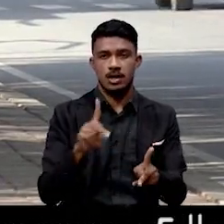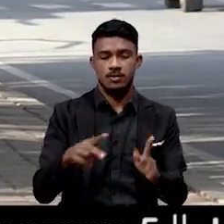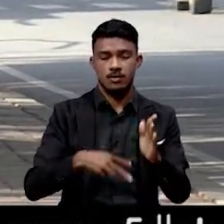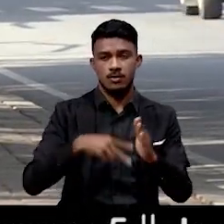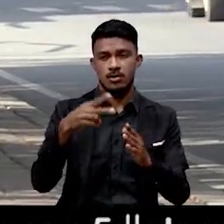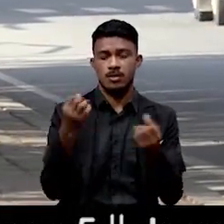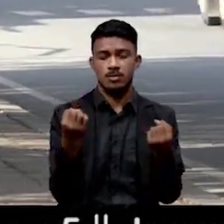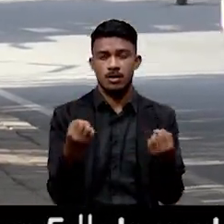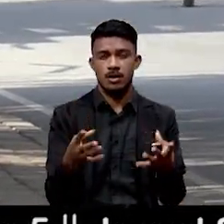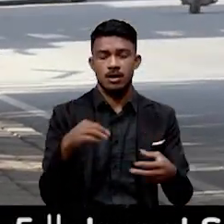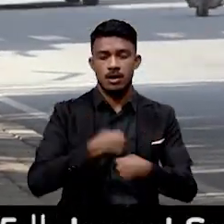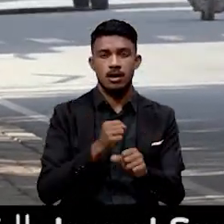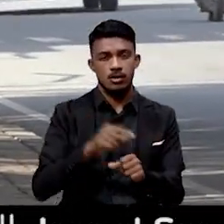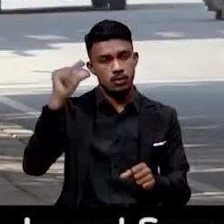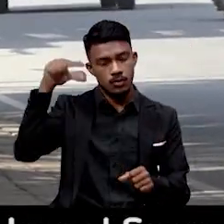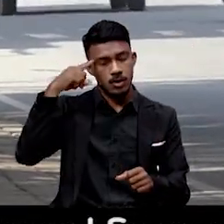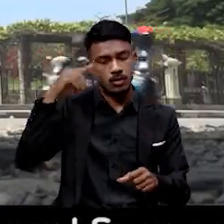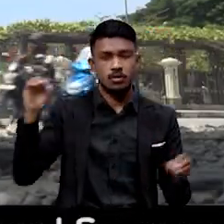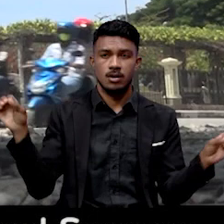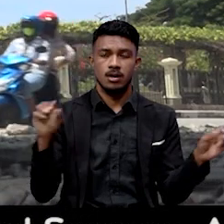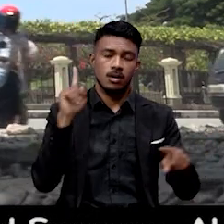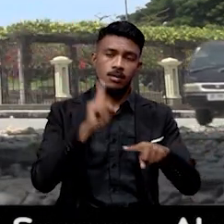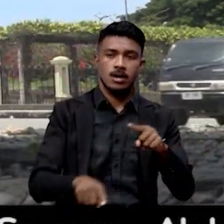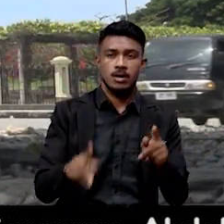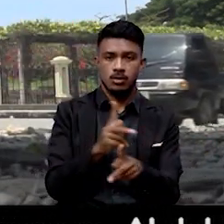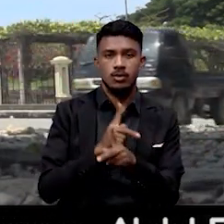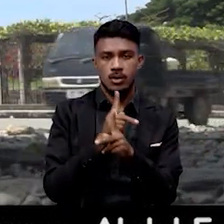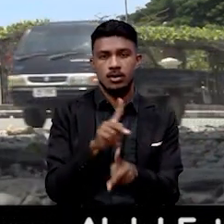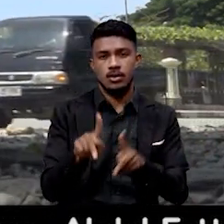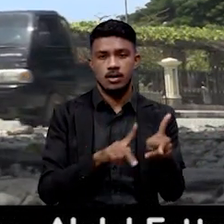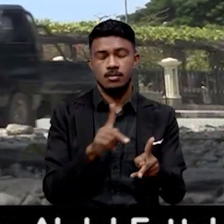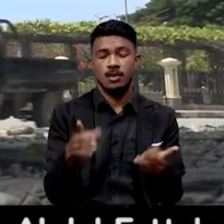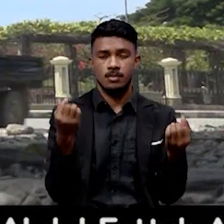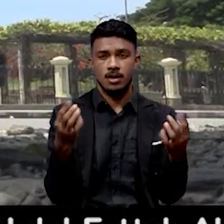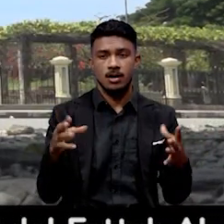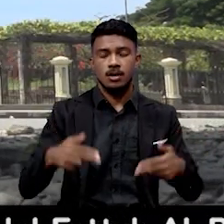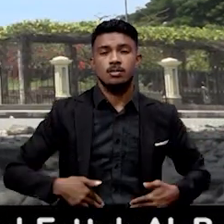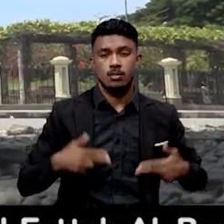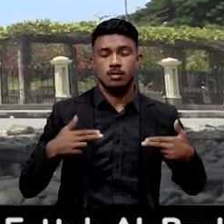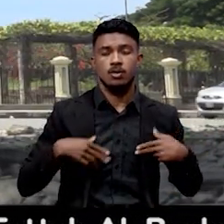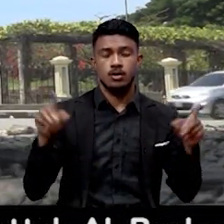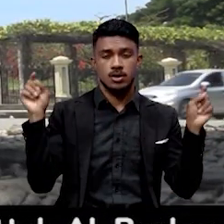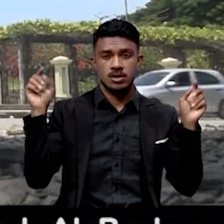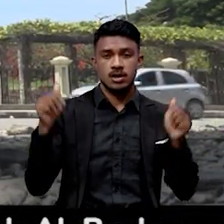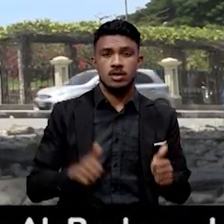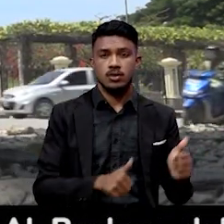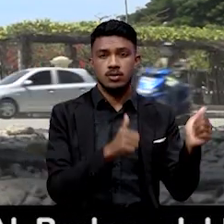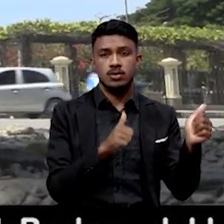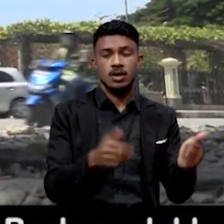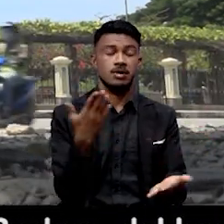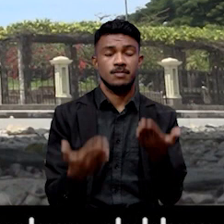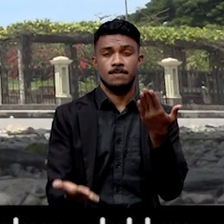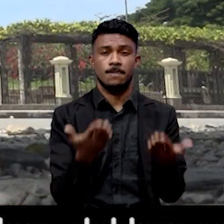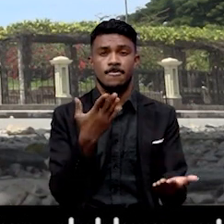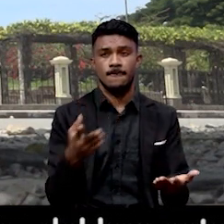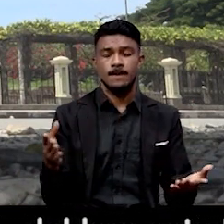halo governo labele controla ni população, nune população barak moris tuir vontade rasik, ho dilatuir ordem